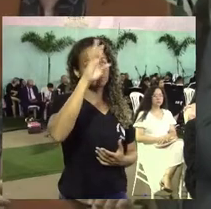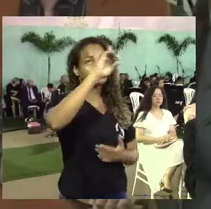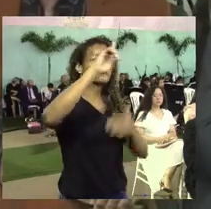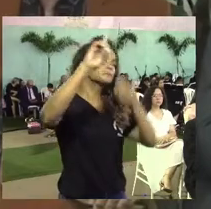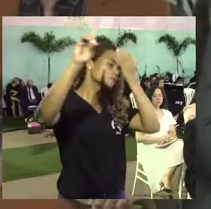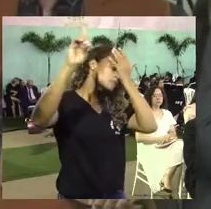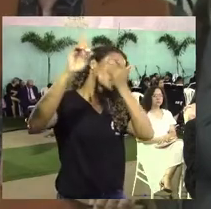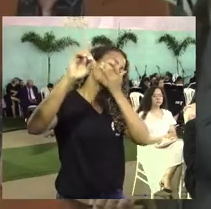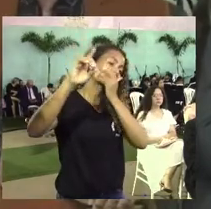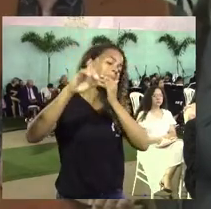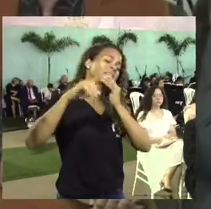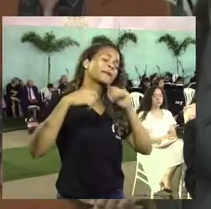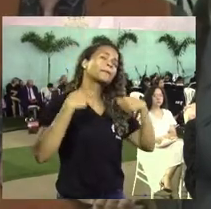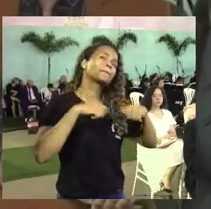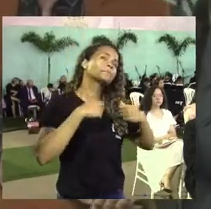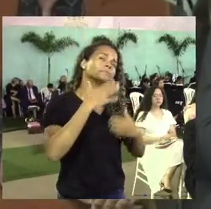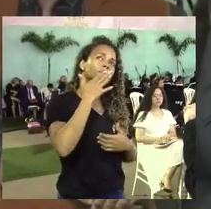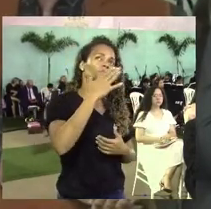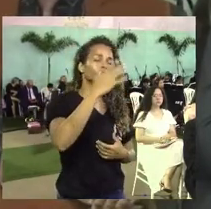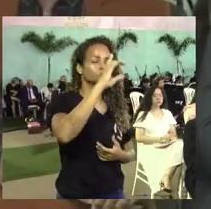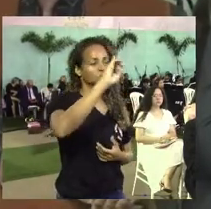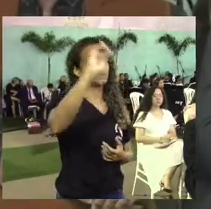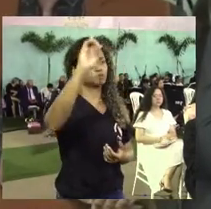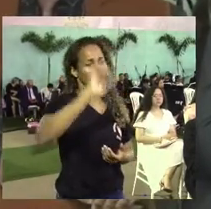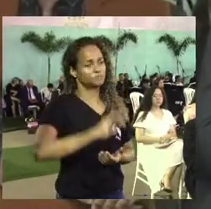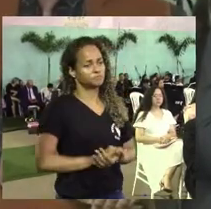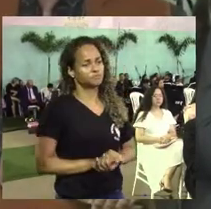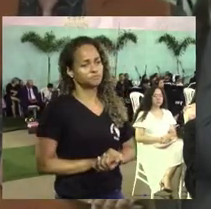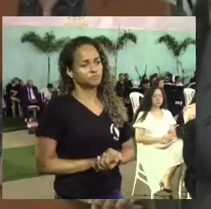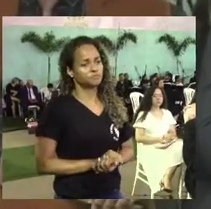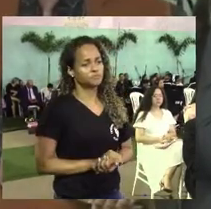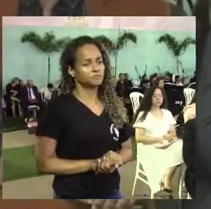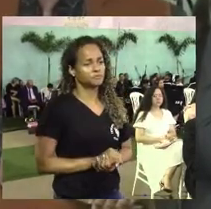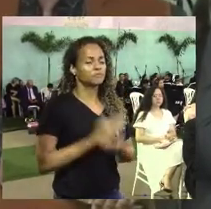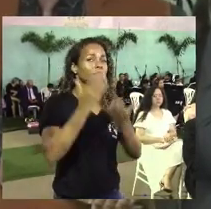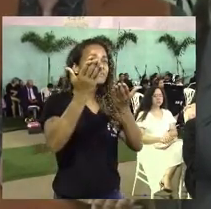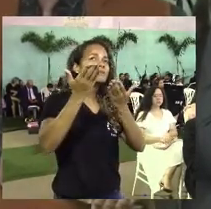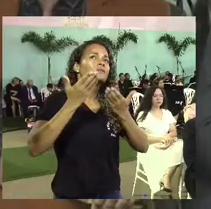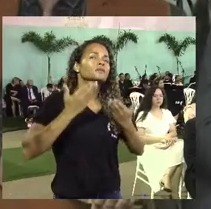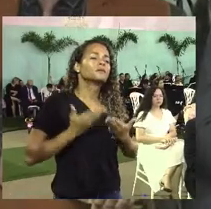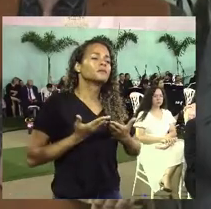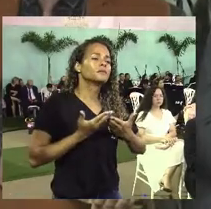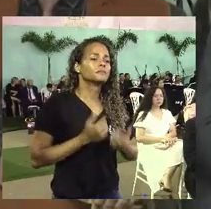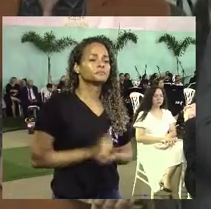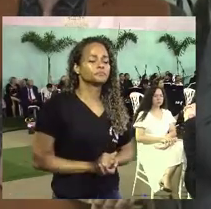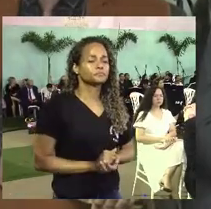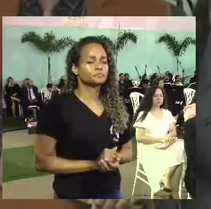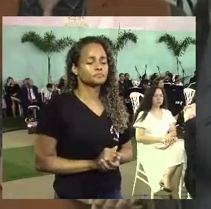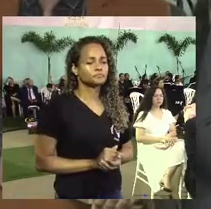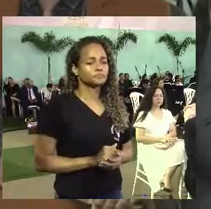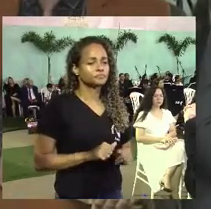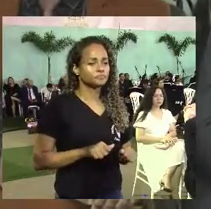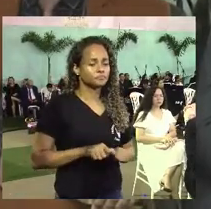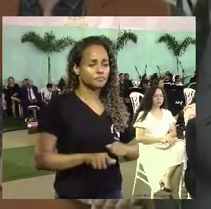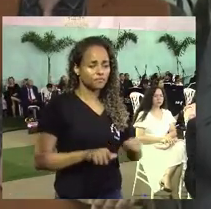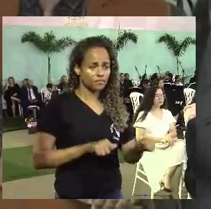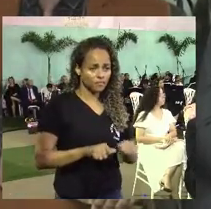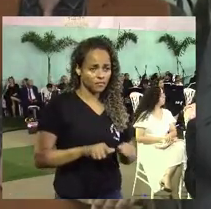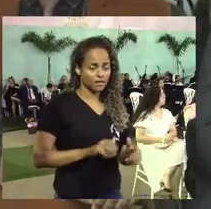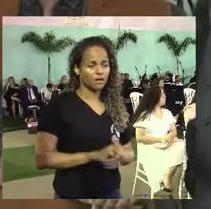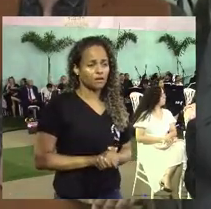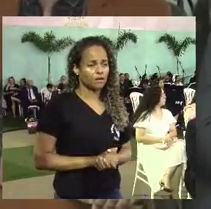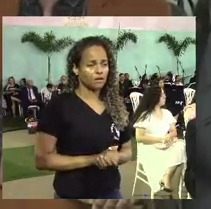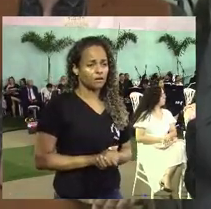você precisa clamar por esse pedido tá meus dias senhor atos 4:29 a 31 está escrito